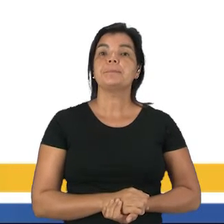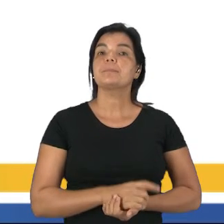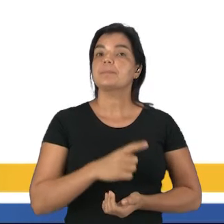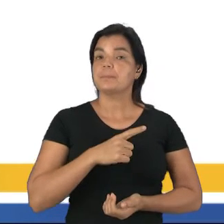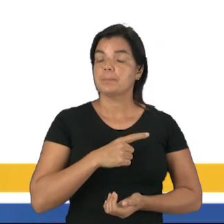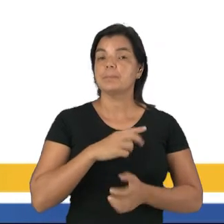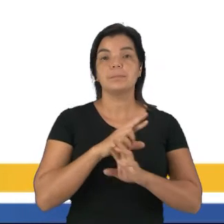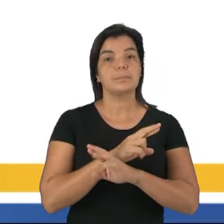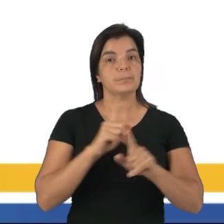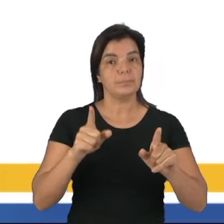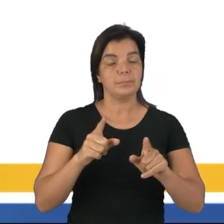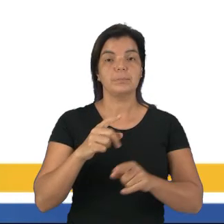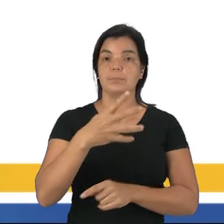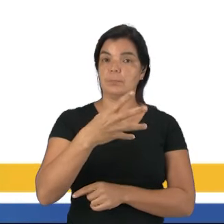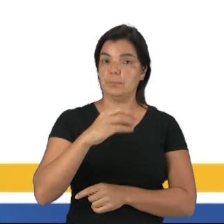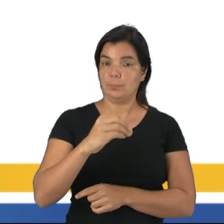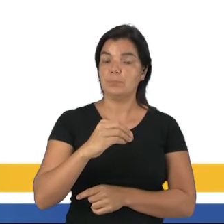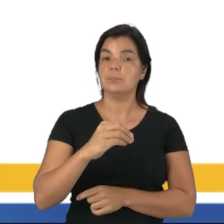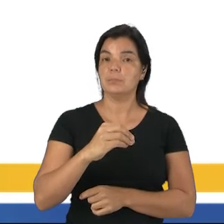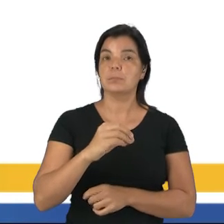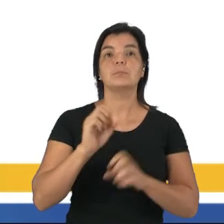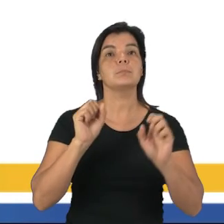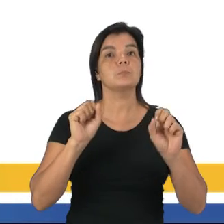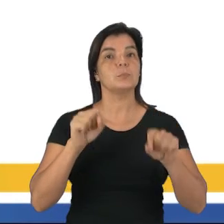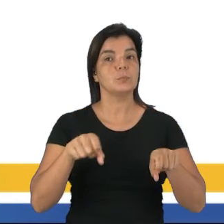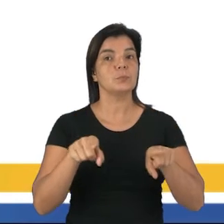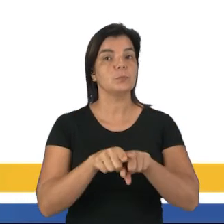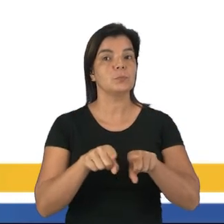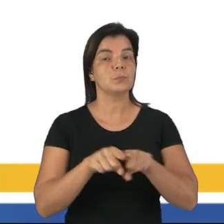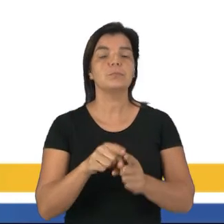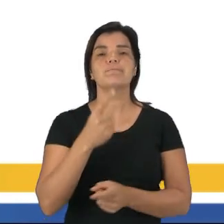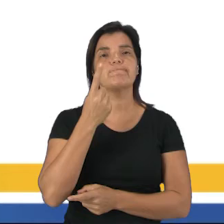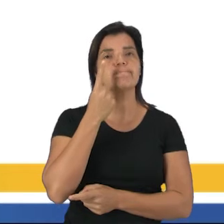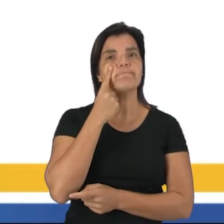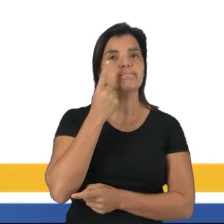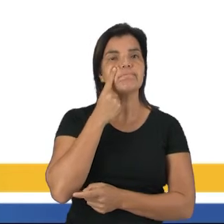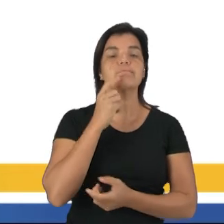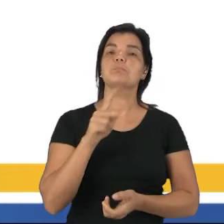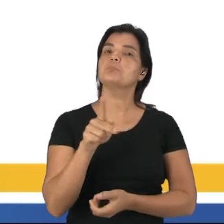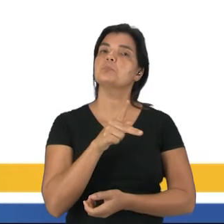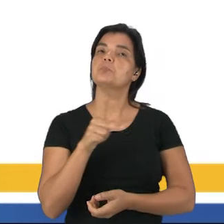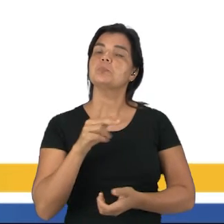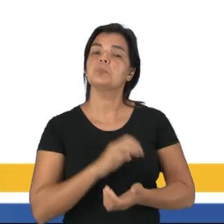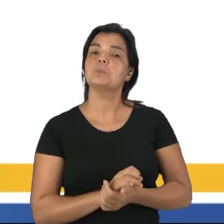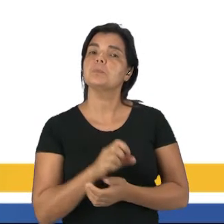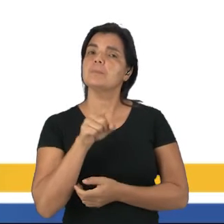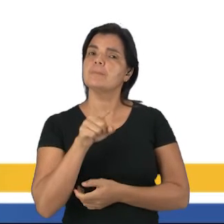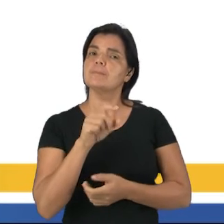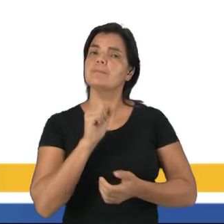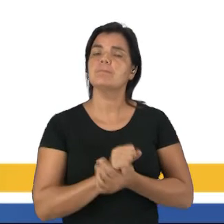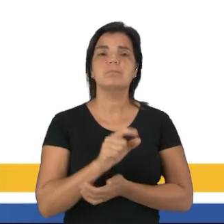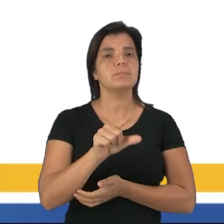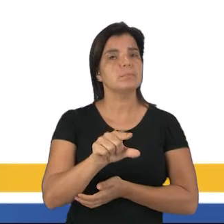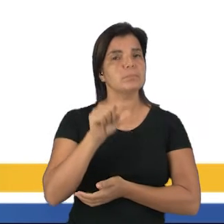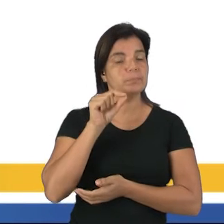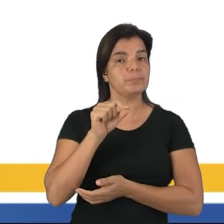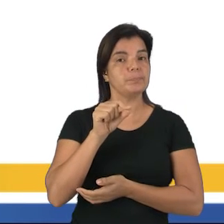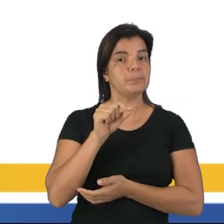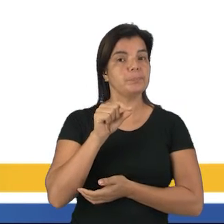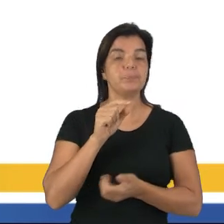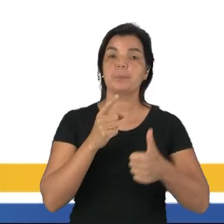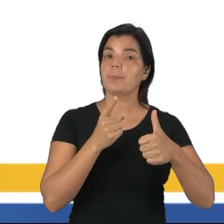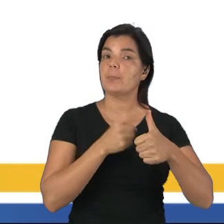vai ser a diferença entre 40 e de motos. Eu vejo ali, professor, que o senhor escolheu a